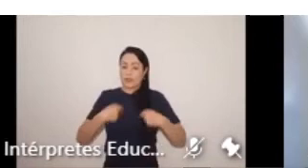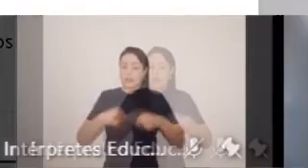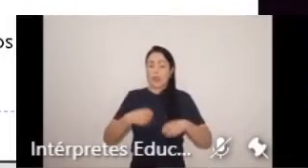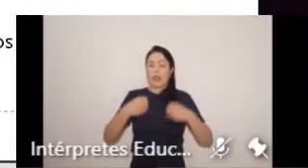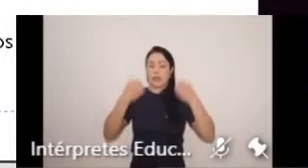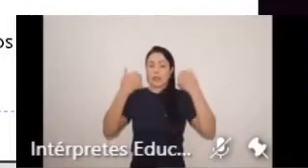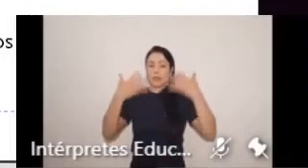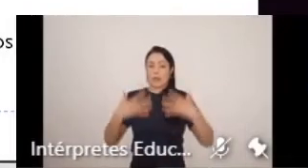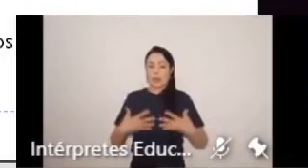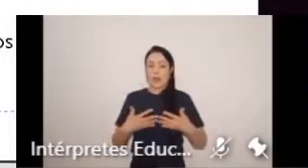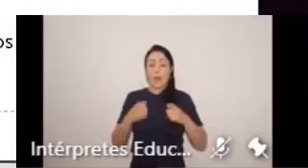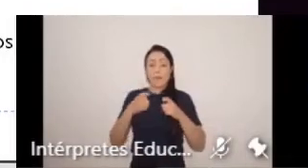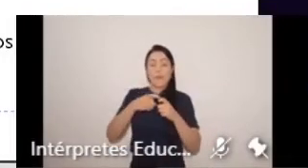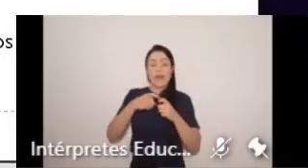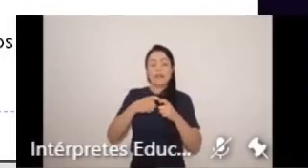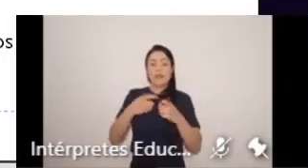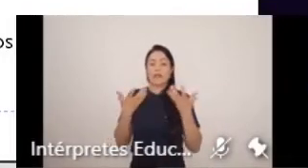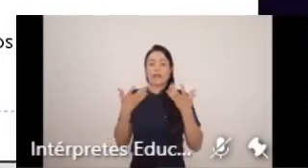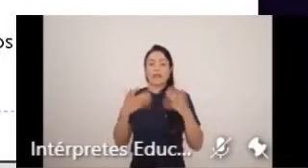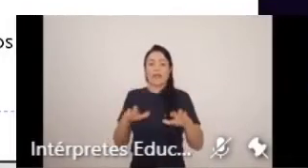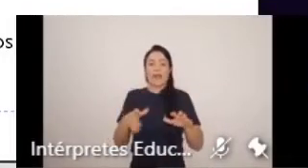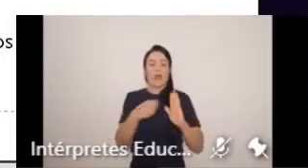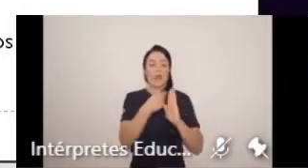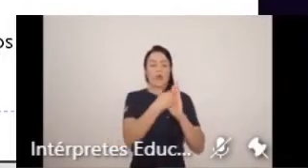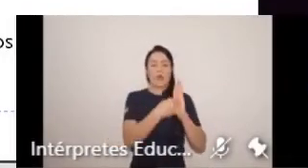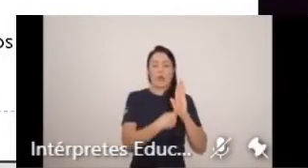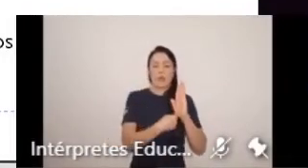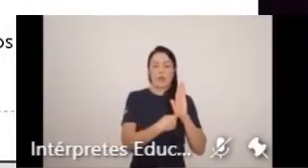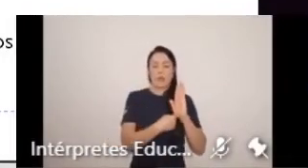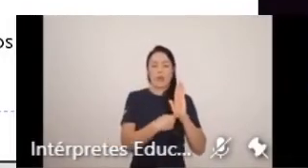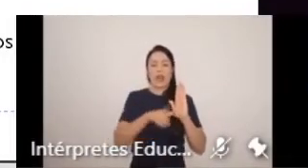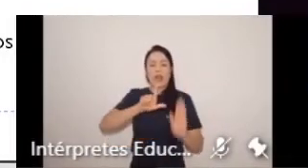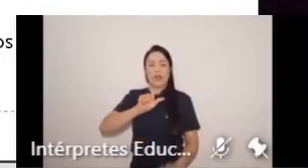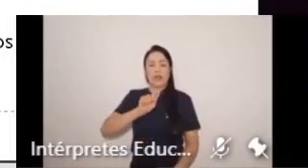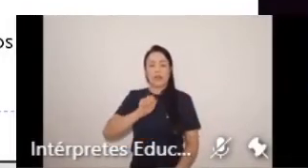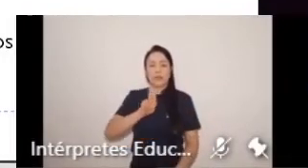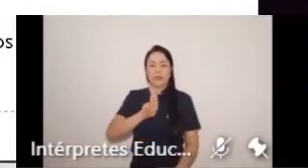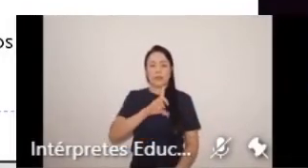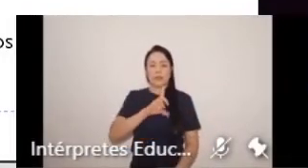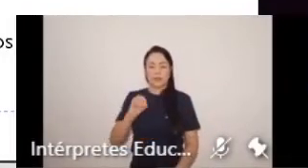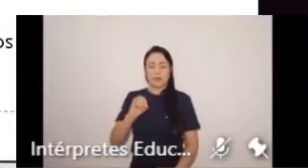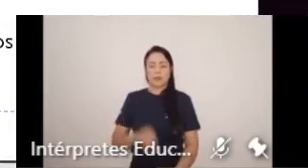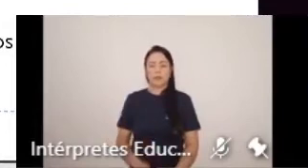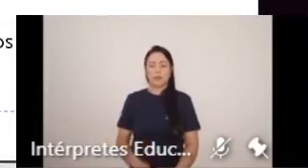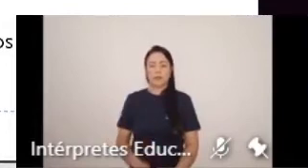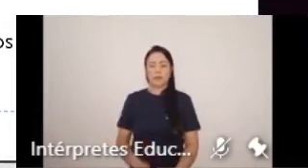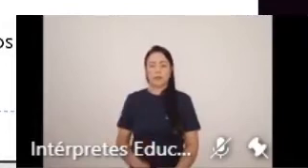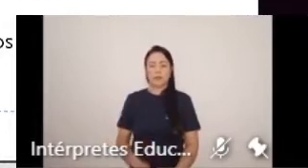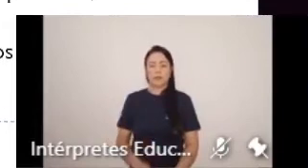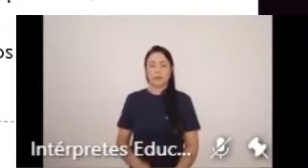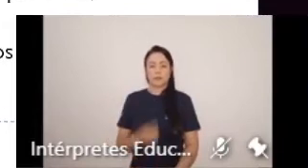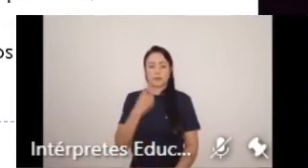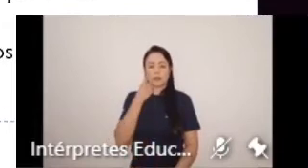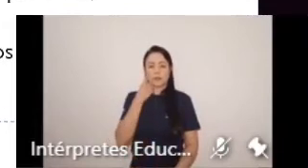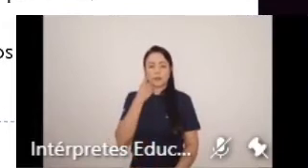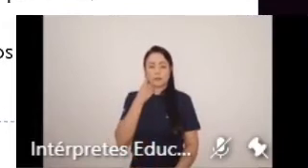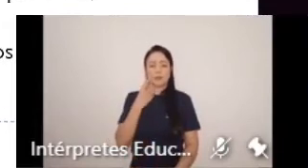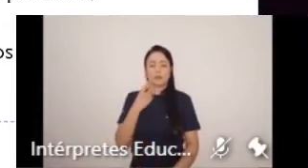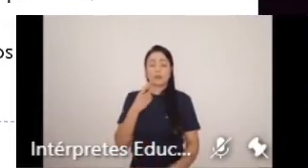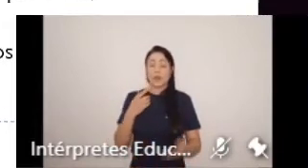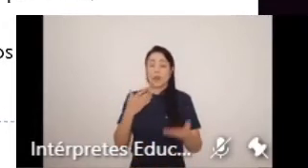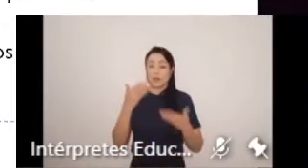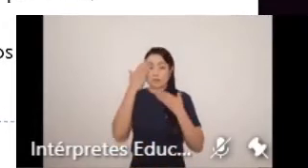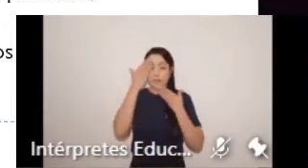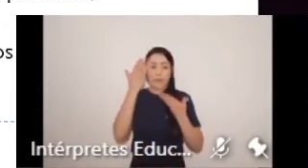se recusam a fazer esse relatório, né, esse laudo. E aqui eu até tenho a minha solidariedade com